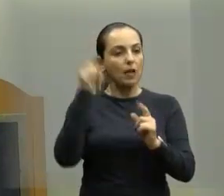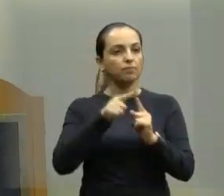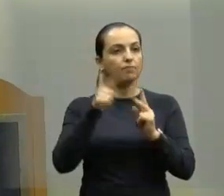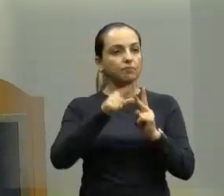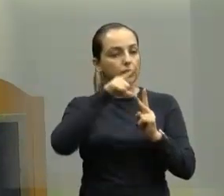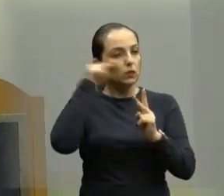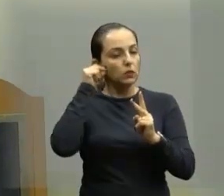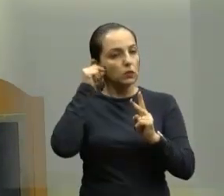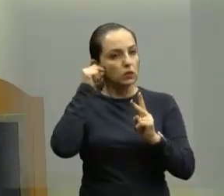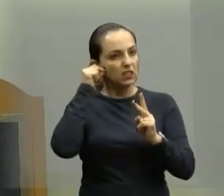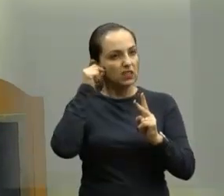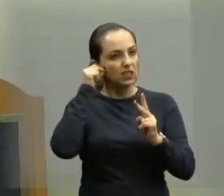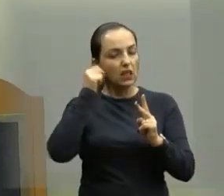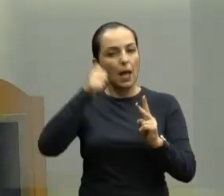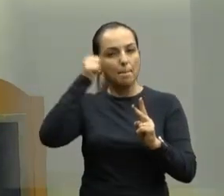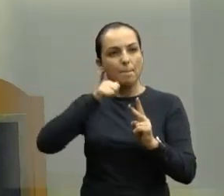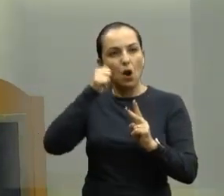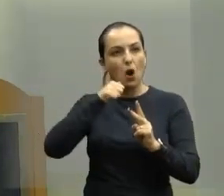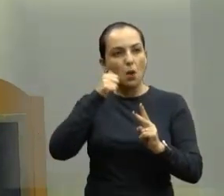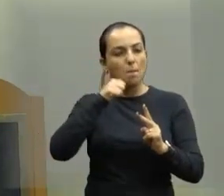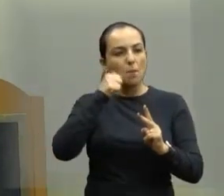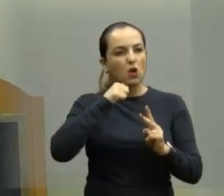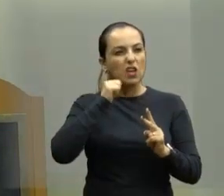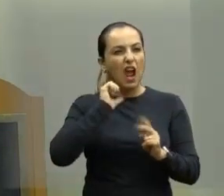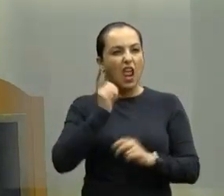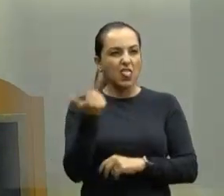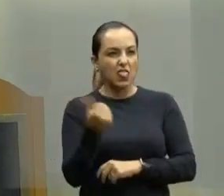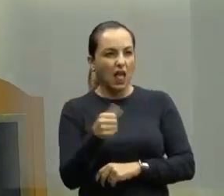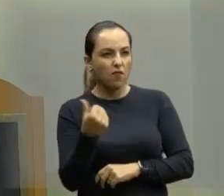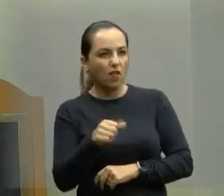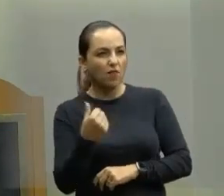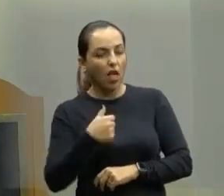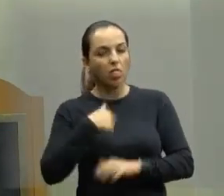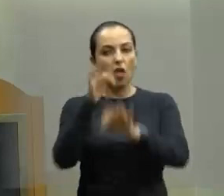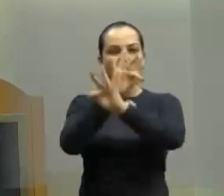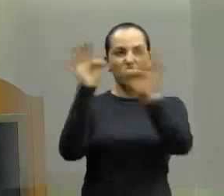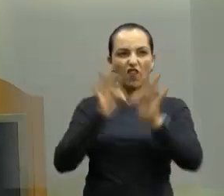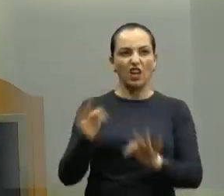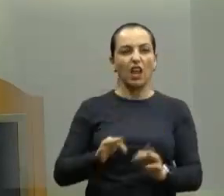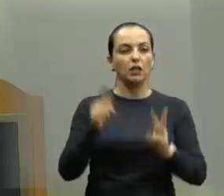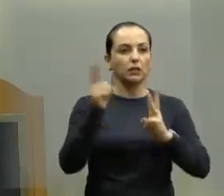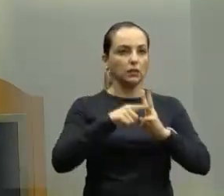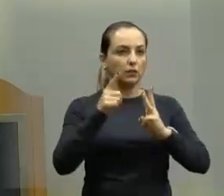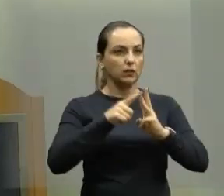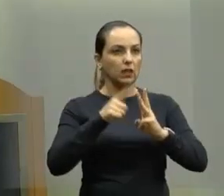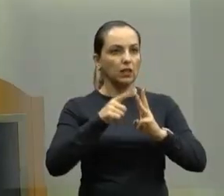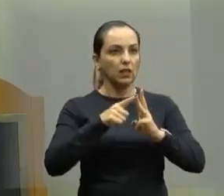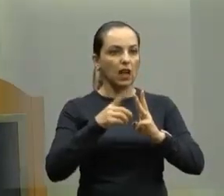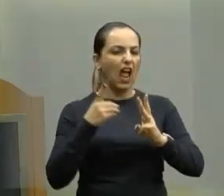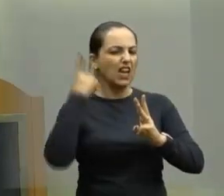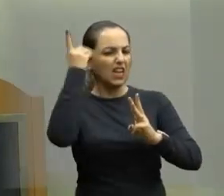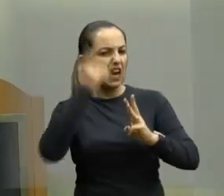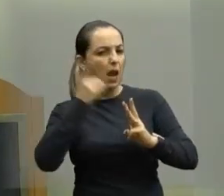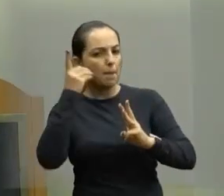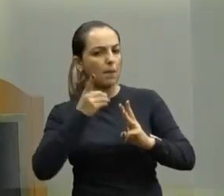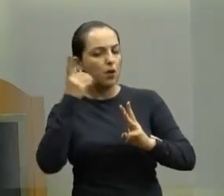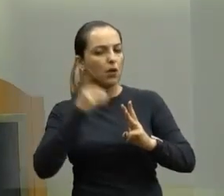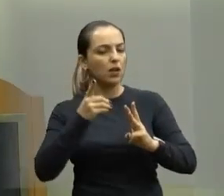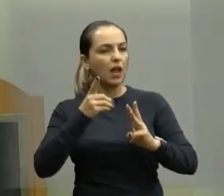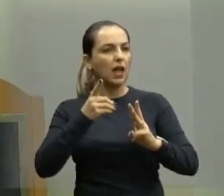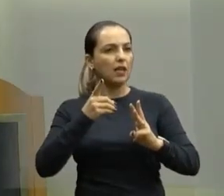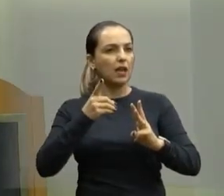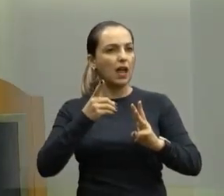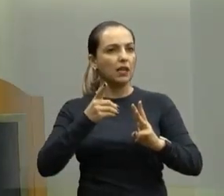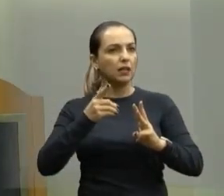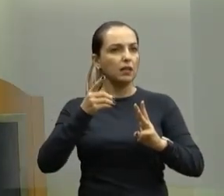aluna que é uma mulher lésbica uma mulher LGBT ficou muito feliz a nossa deputada Eleita e vereadora